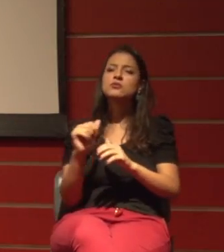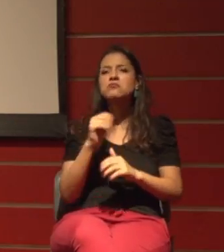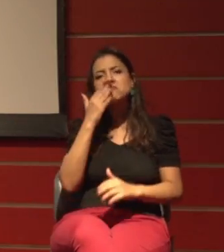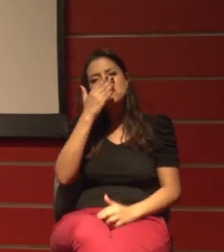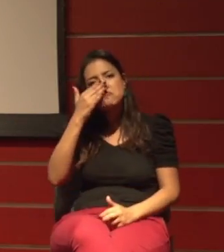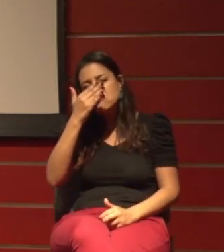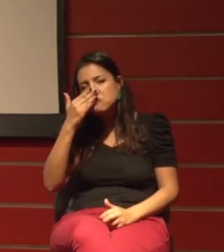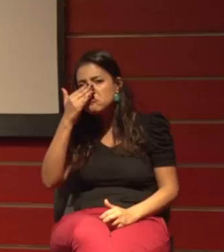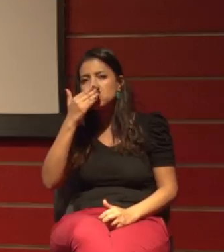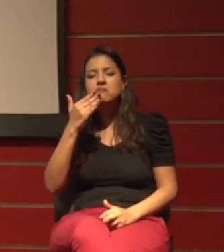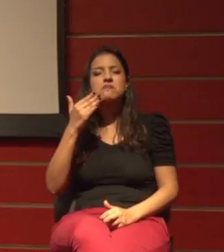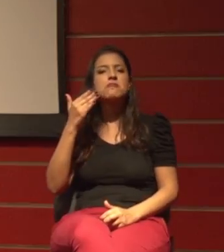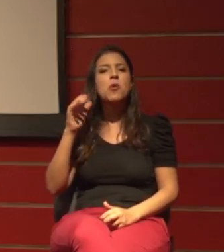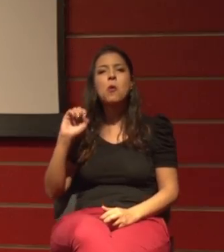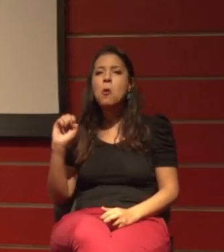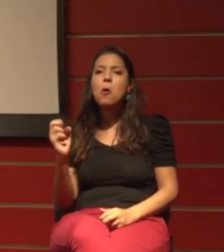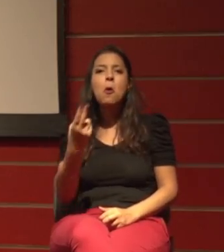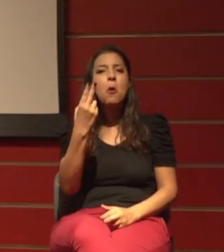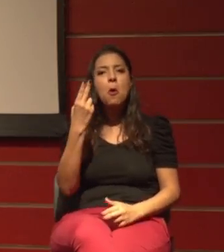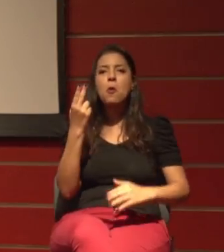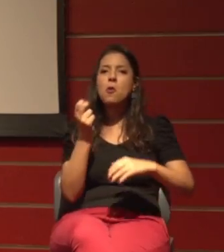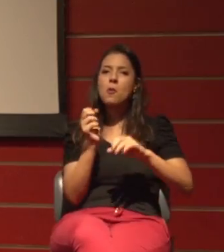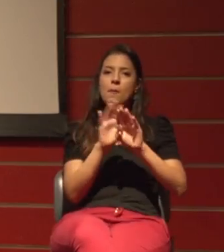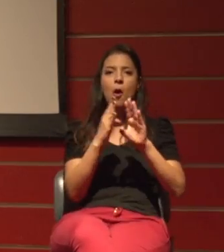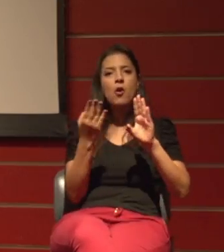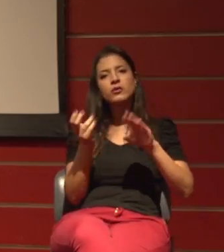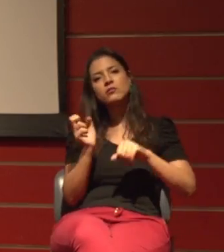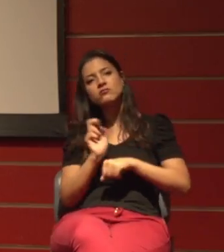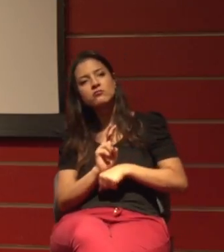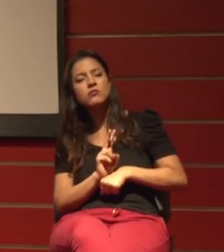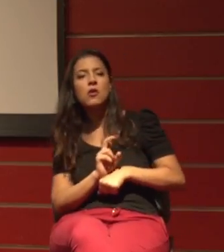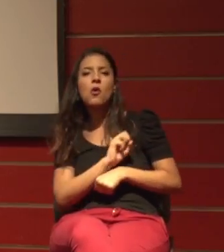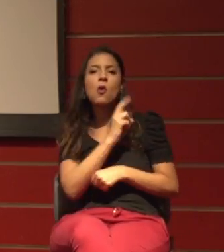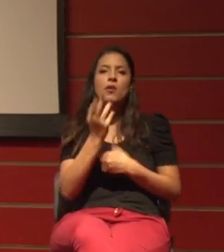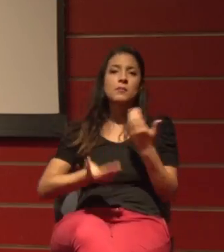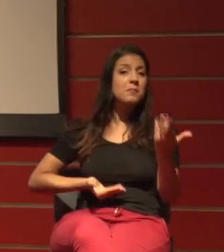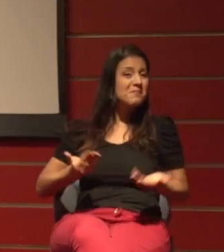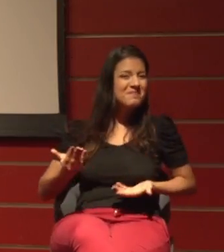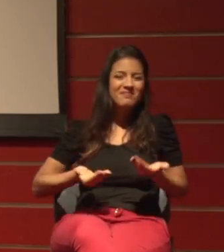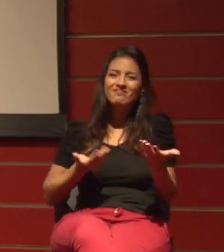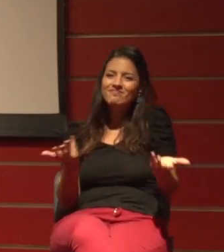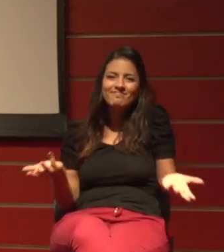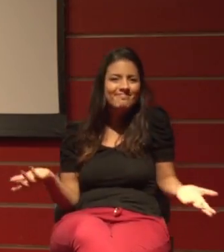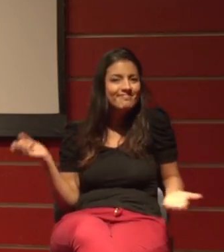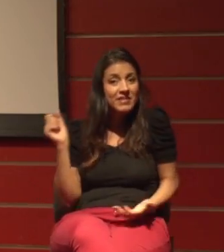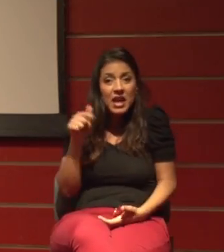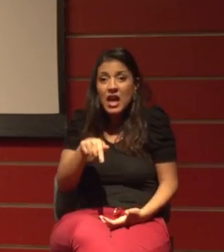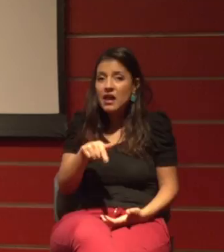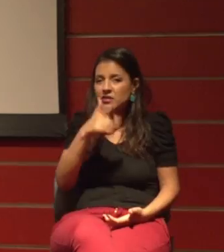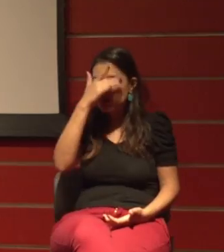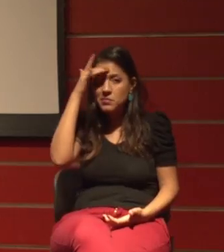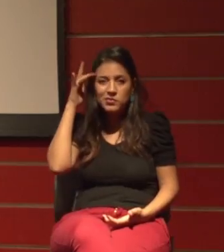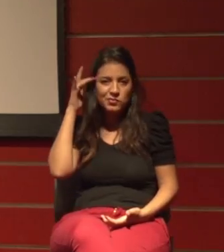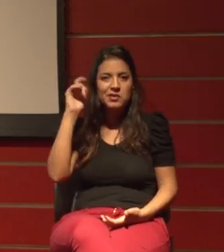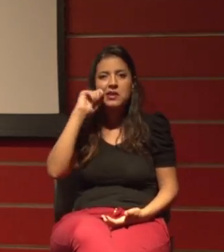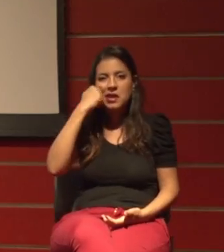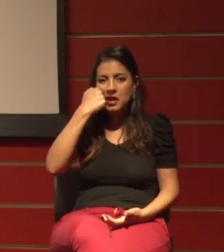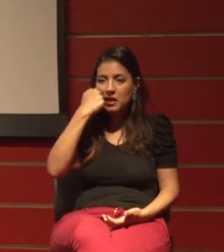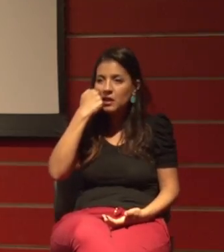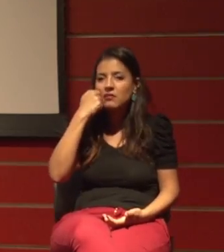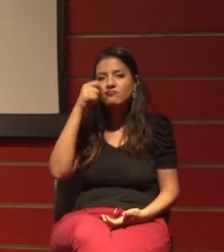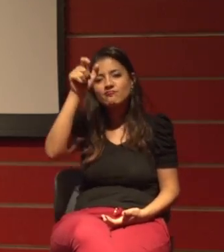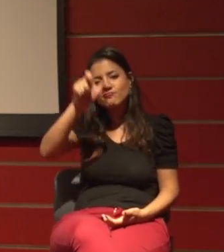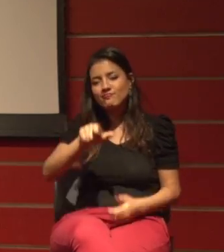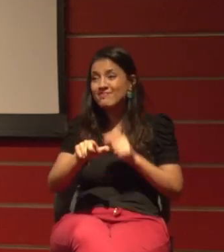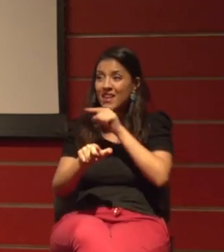prostitutas né ou porteiros ou empregadas né ou seja são essas as pessoas negras com quem o escritor